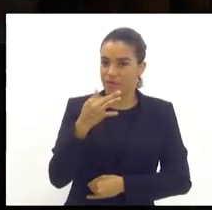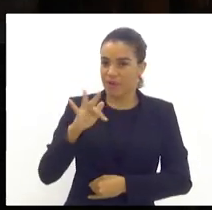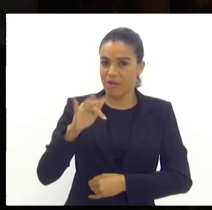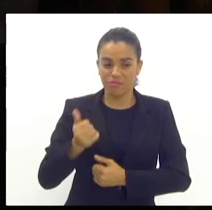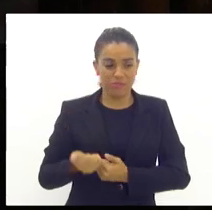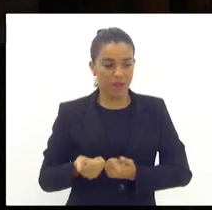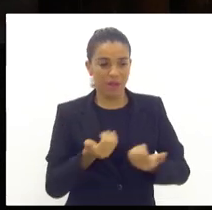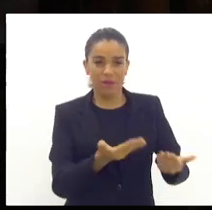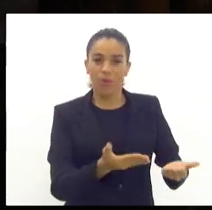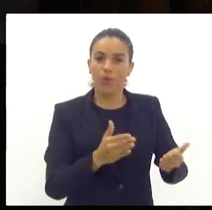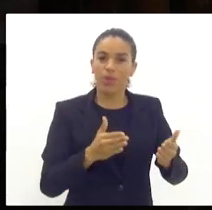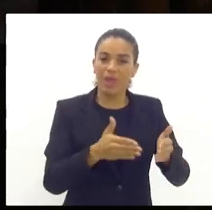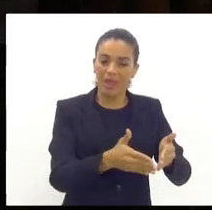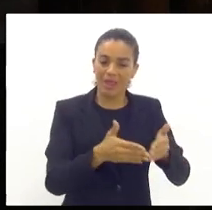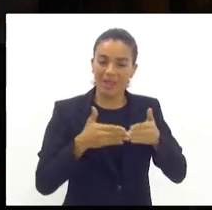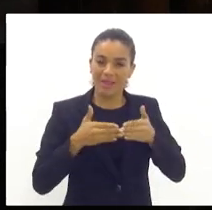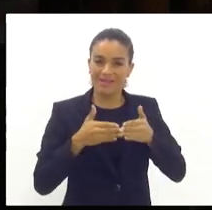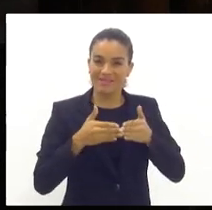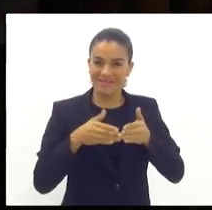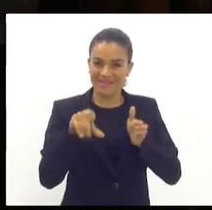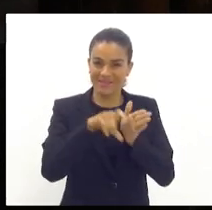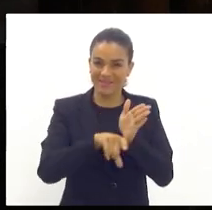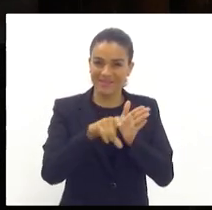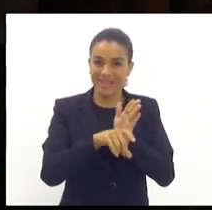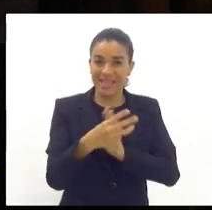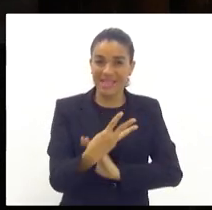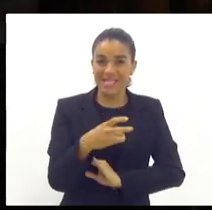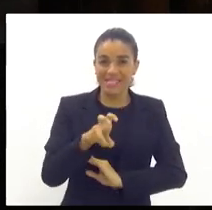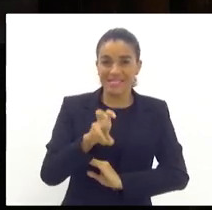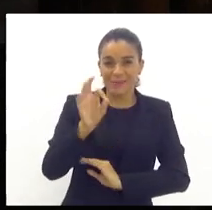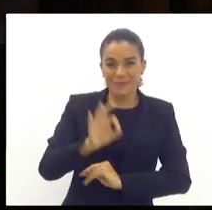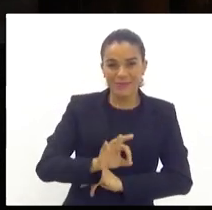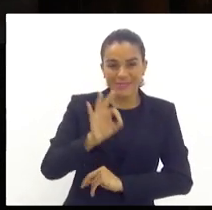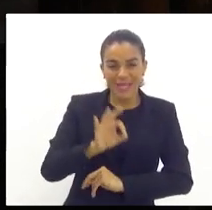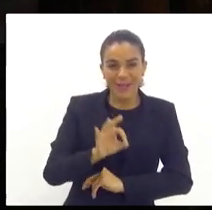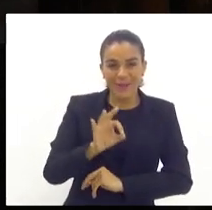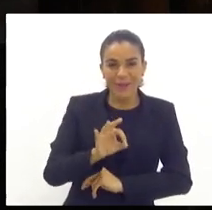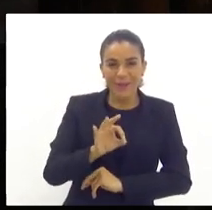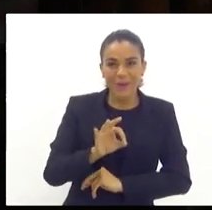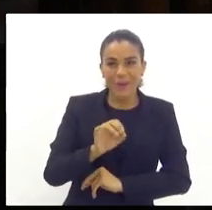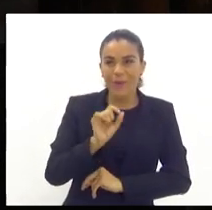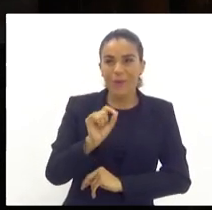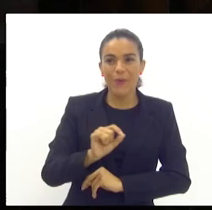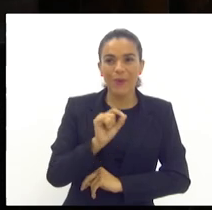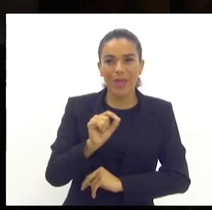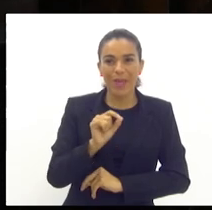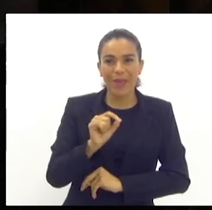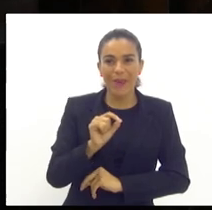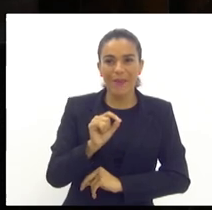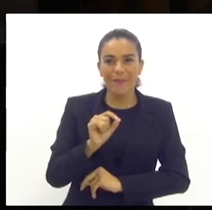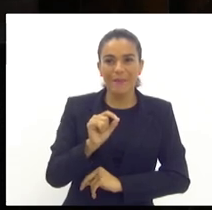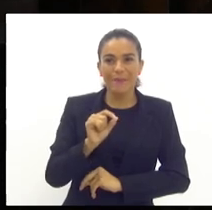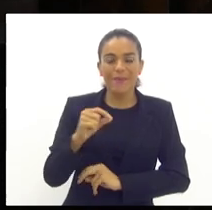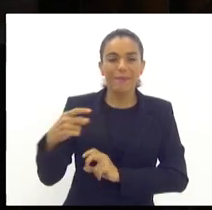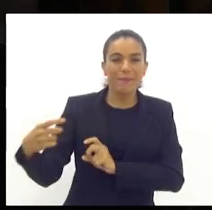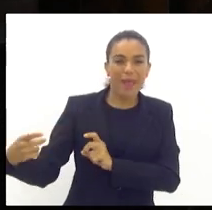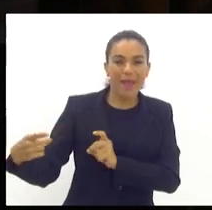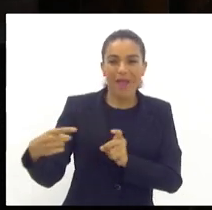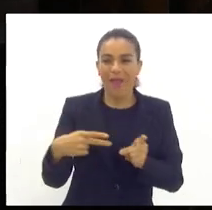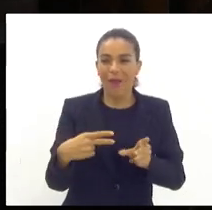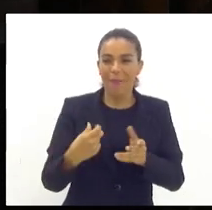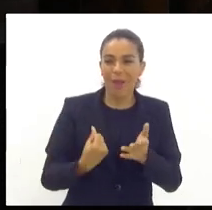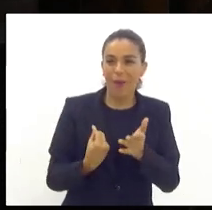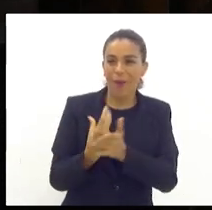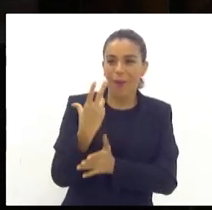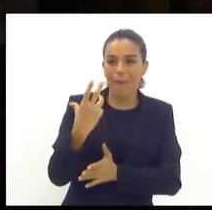concedendo incentivos fiscais de 35% para importação de ônibus elétricos chineses.